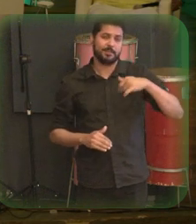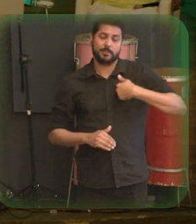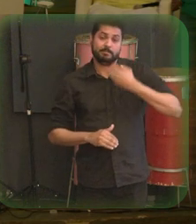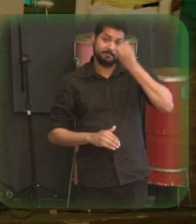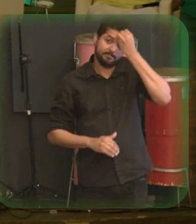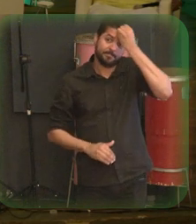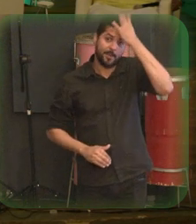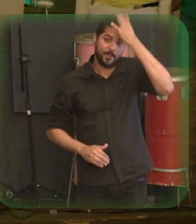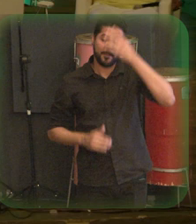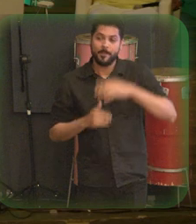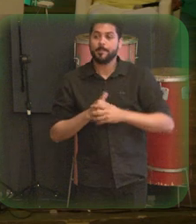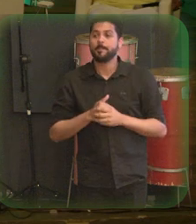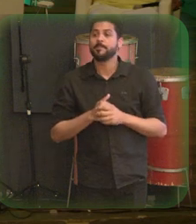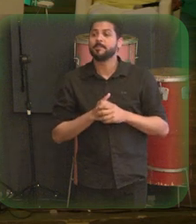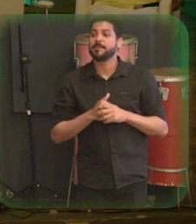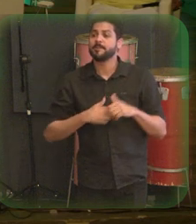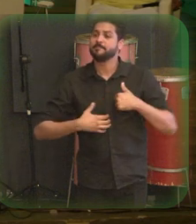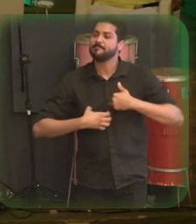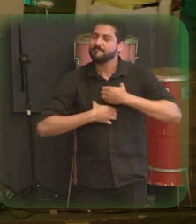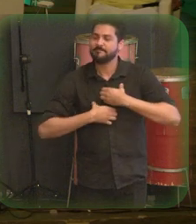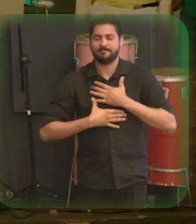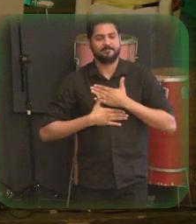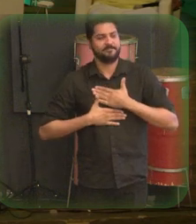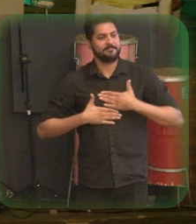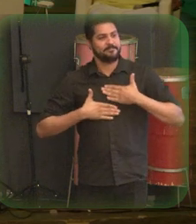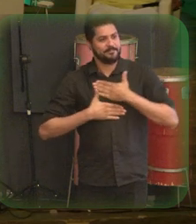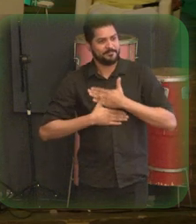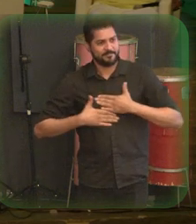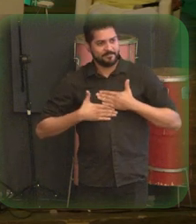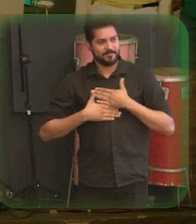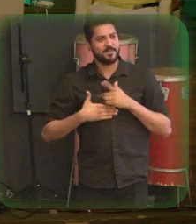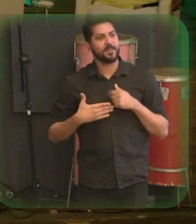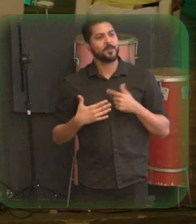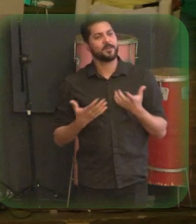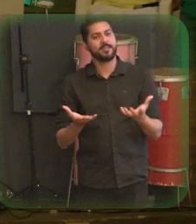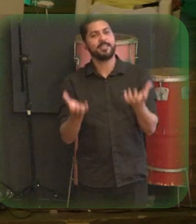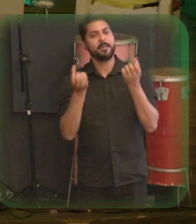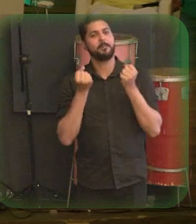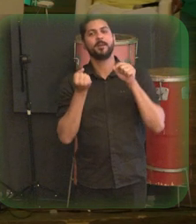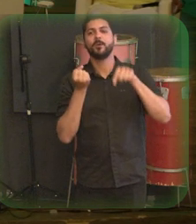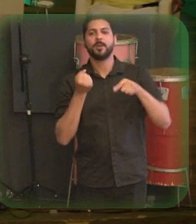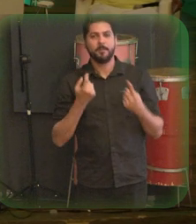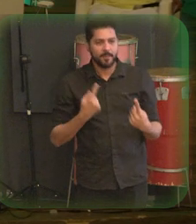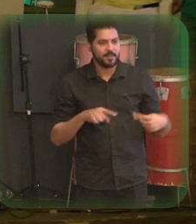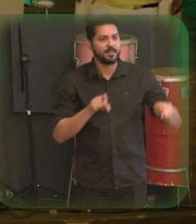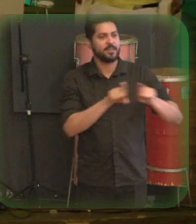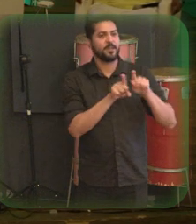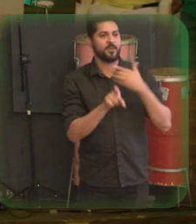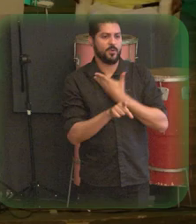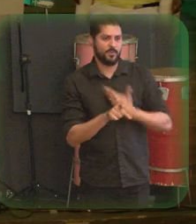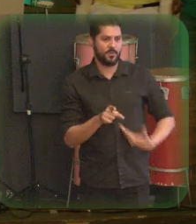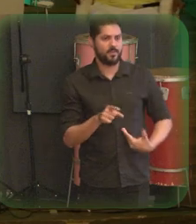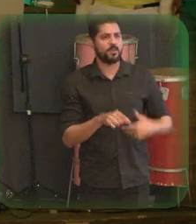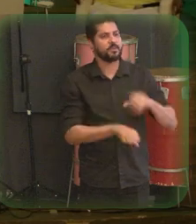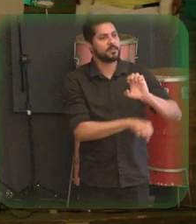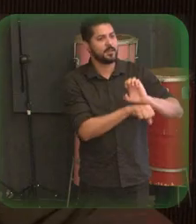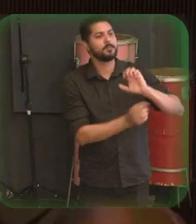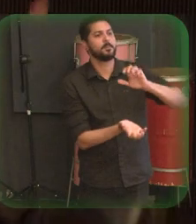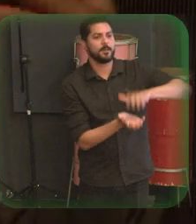algumas, mas é uma satisfação o Instituto Federal de Pernambuco estar recebendo vocês nessa parceria com o governo do Estado, está proporcionando